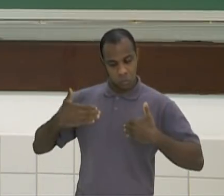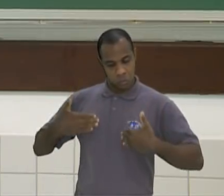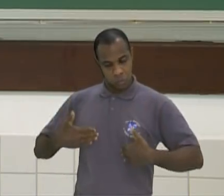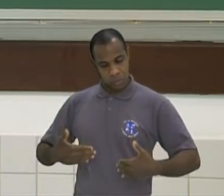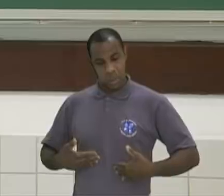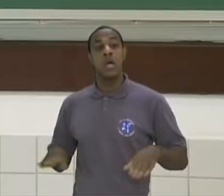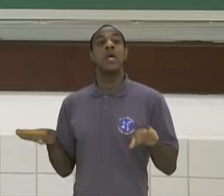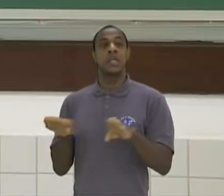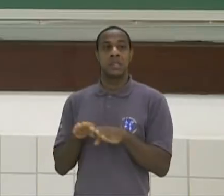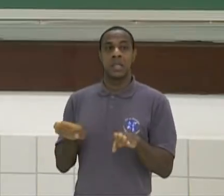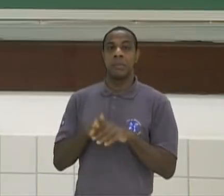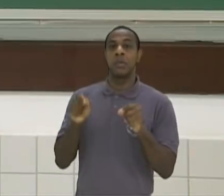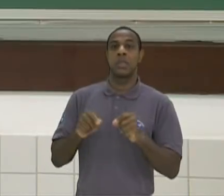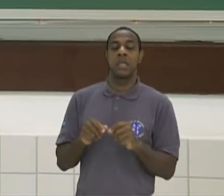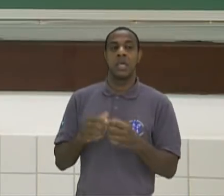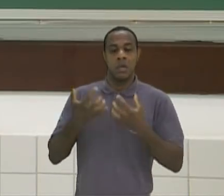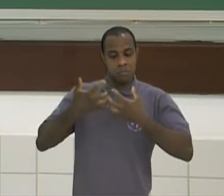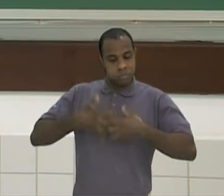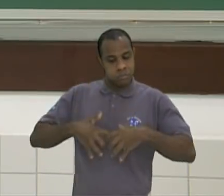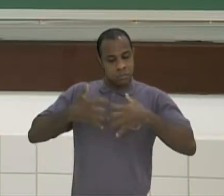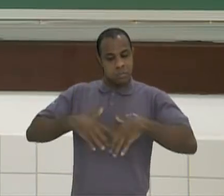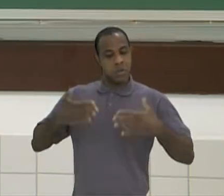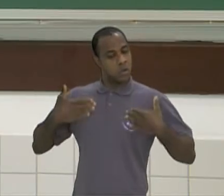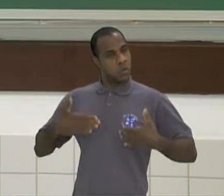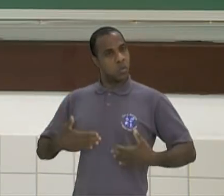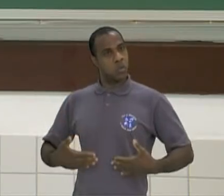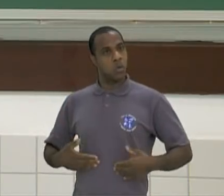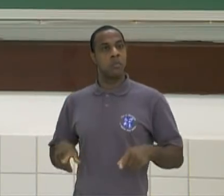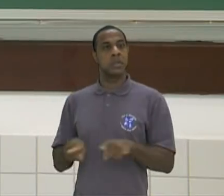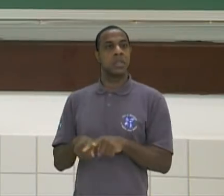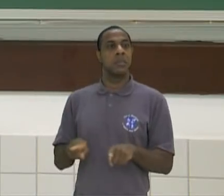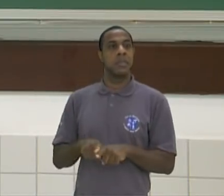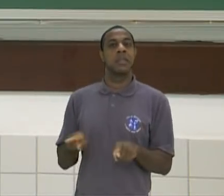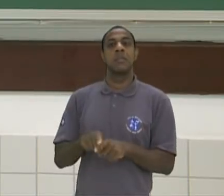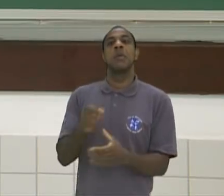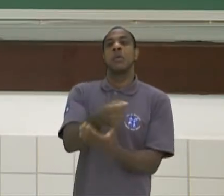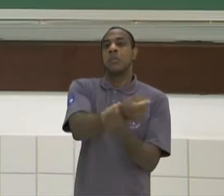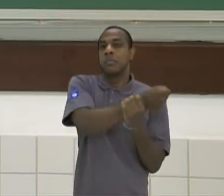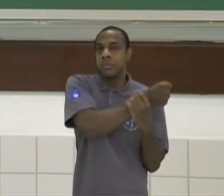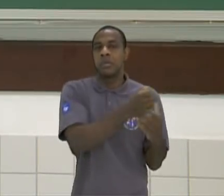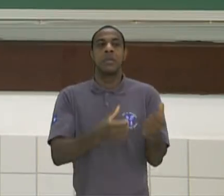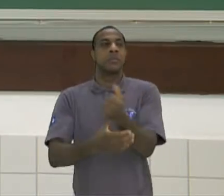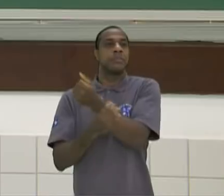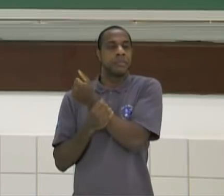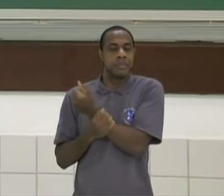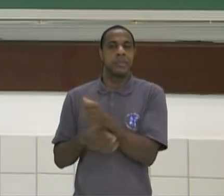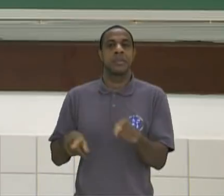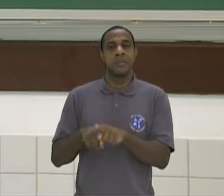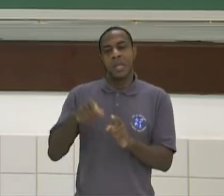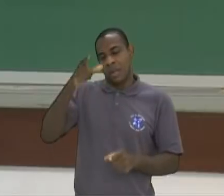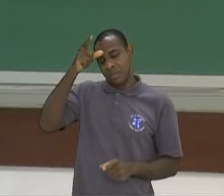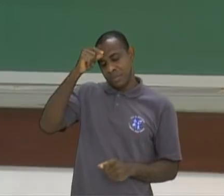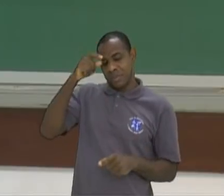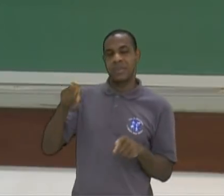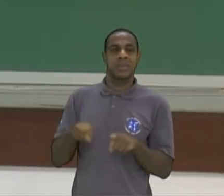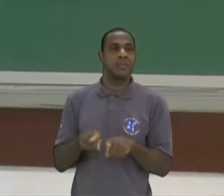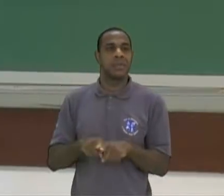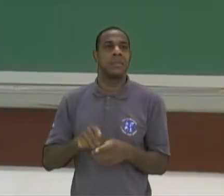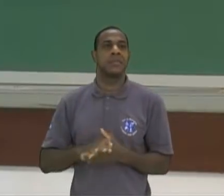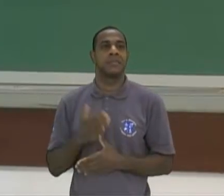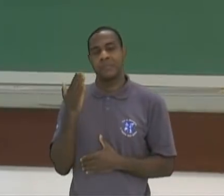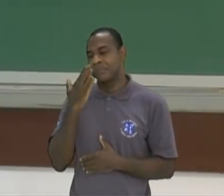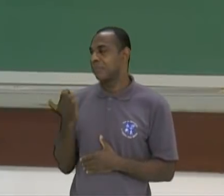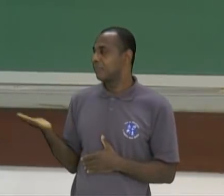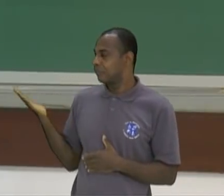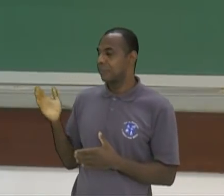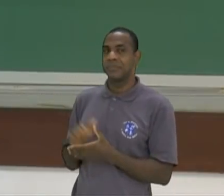como o funcionamento do corpo, principalmente por meio de alongamentos e relaxamentos. Então, a proposta da antiginástica é justamente